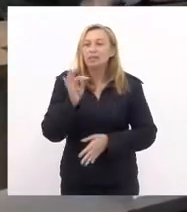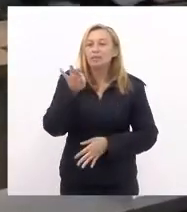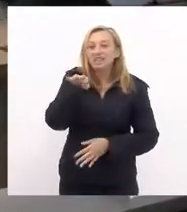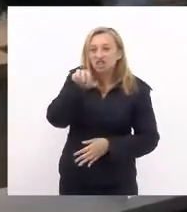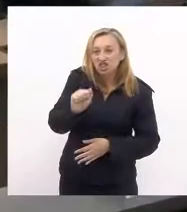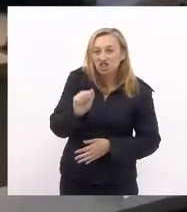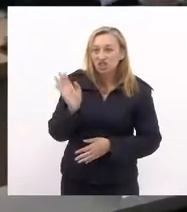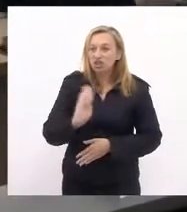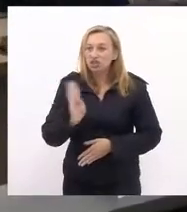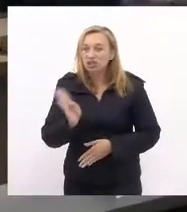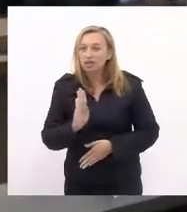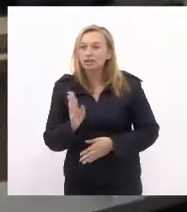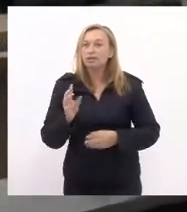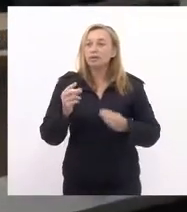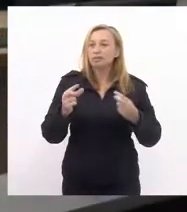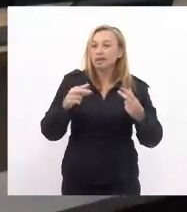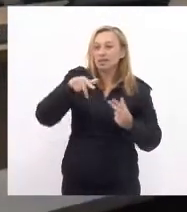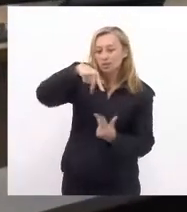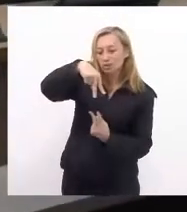batista, maçonaria,